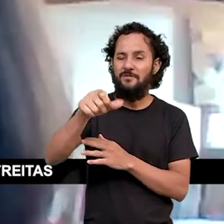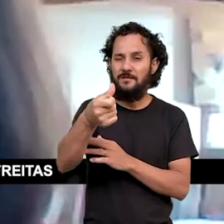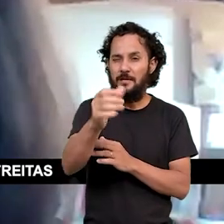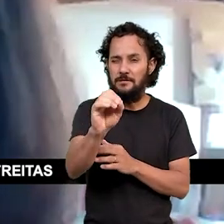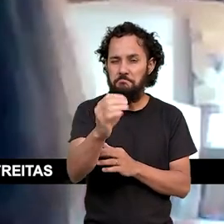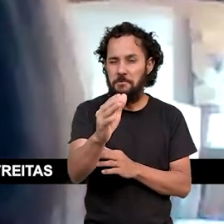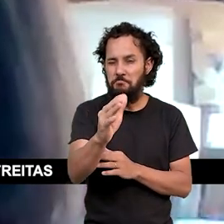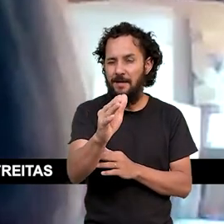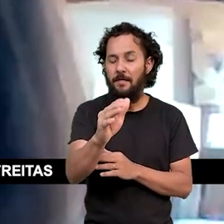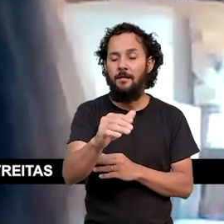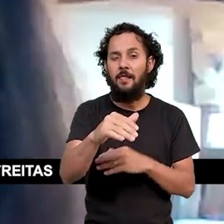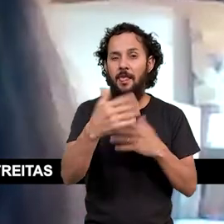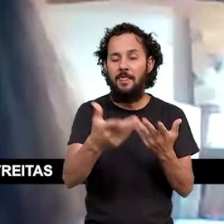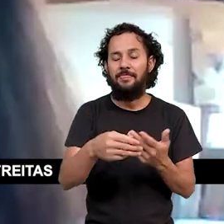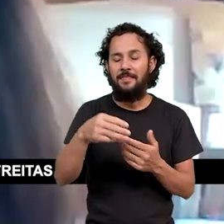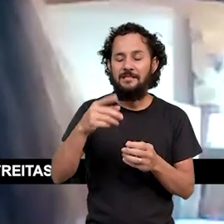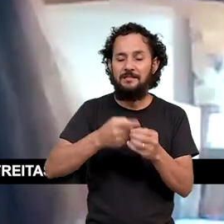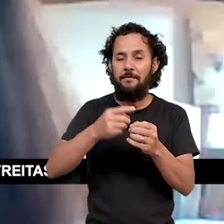1960. Tá? Então,